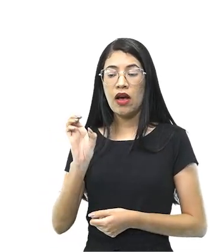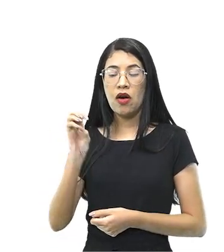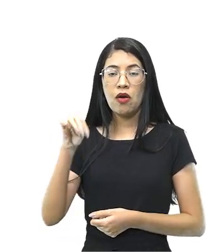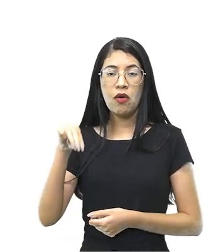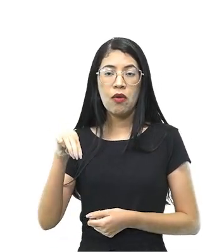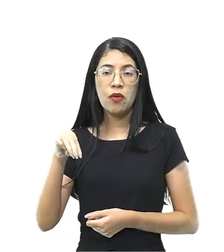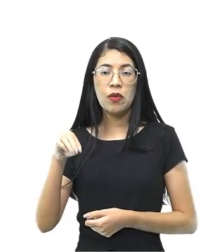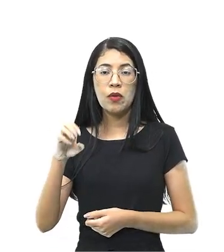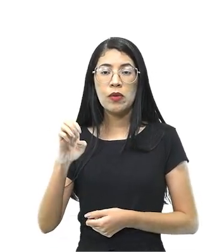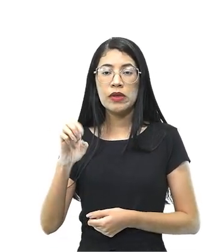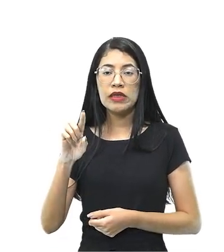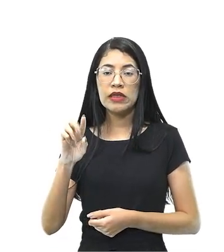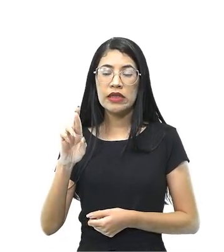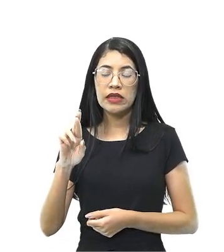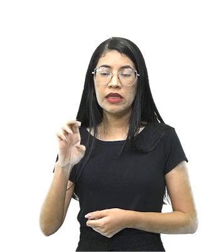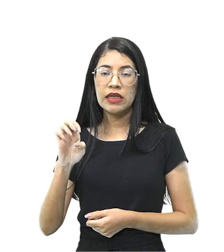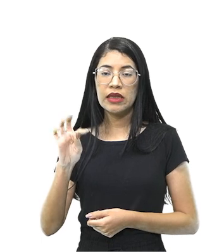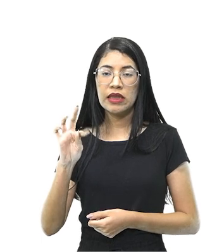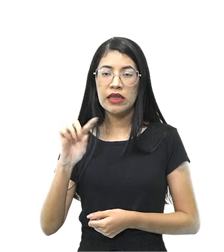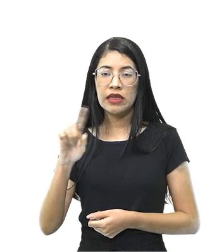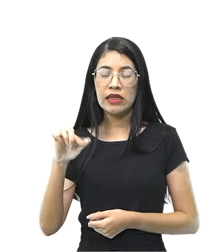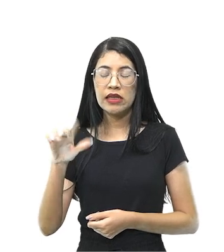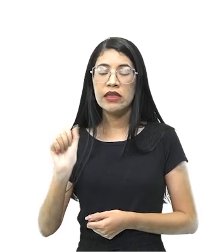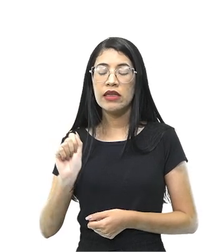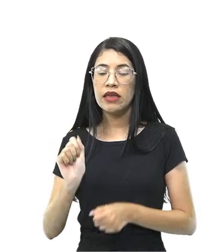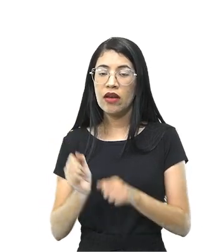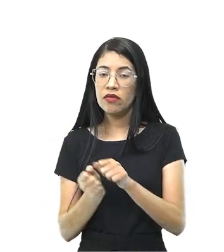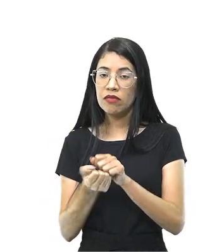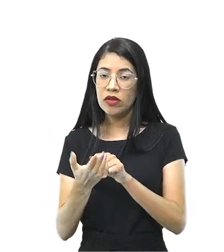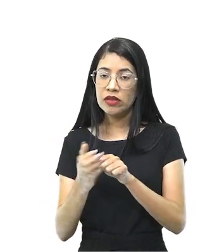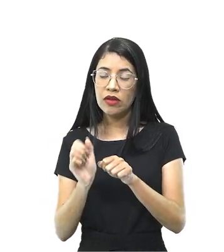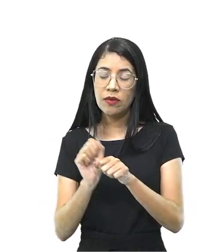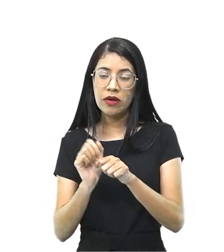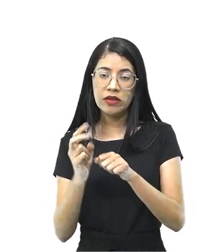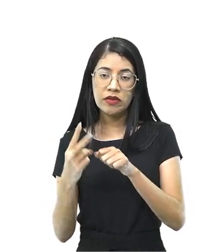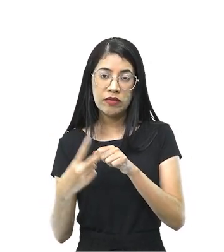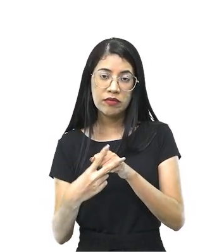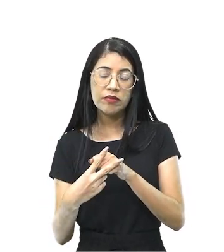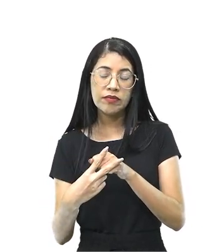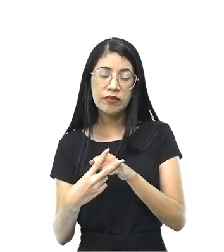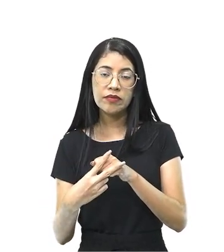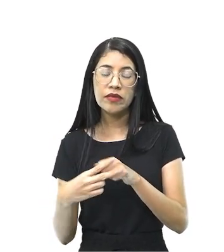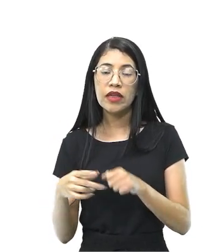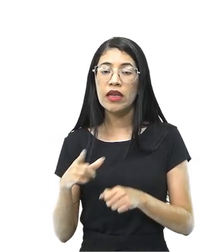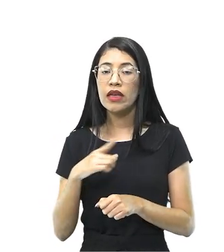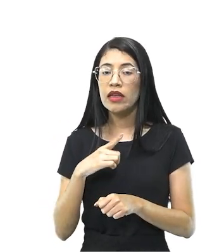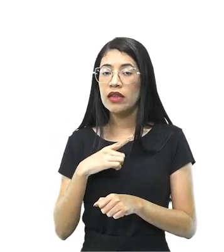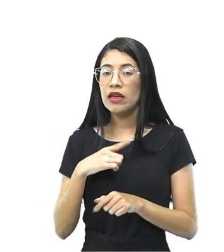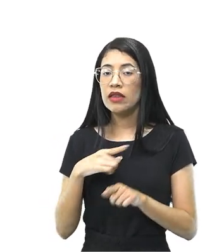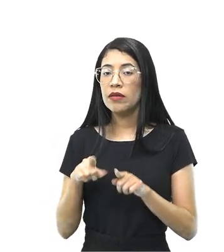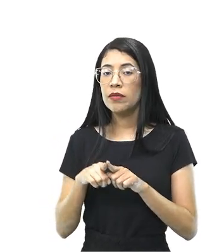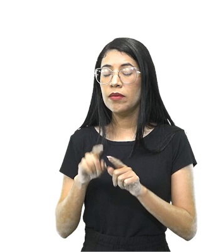certeza, que é uma locução adverbial, né? Tenho então aqui uma